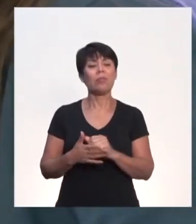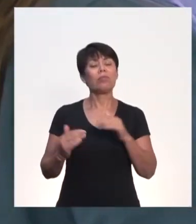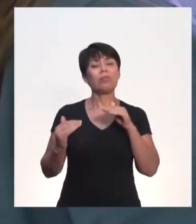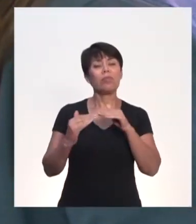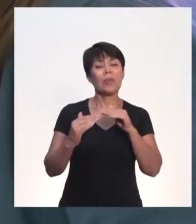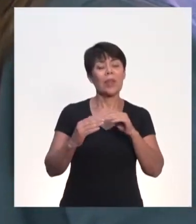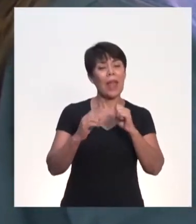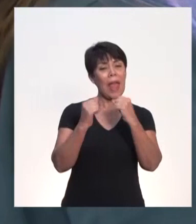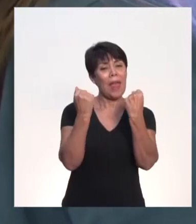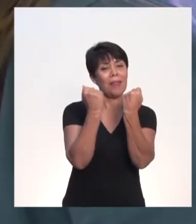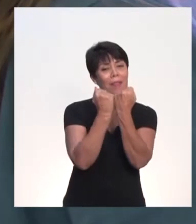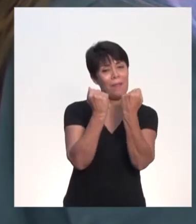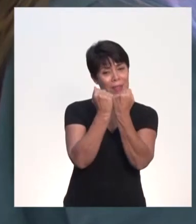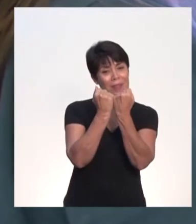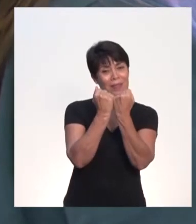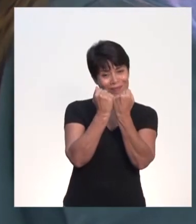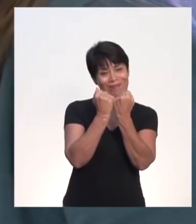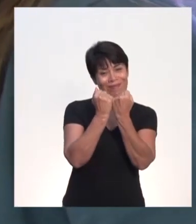defesa.